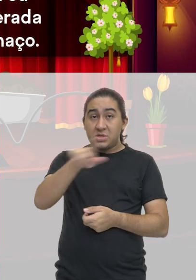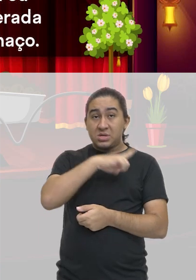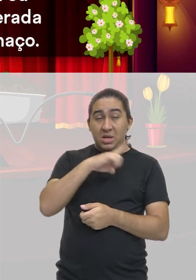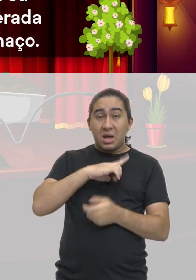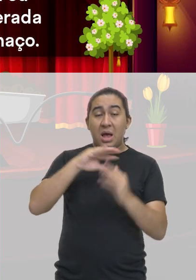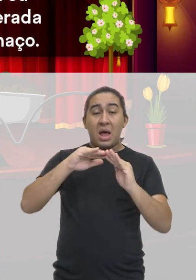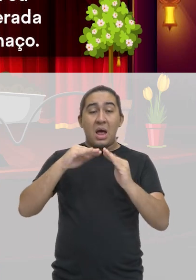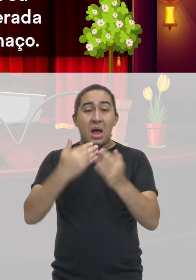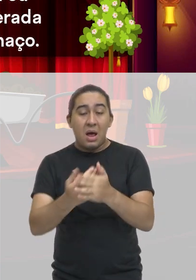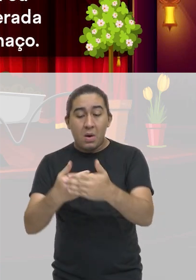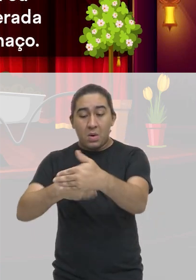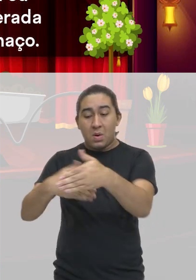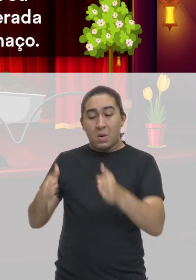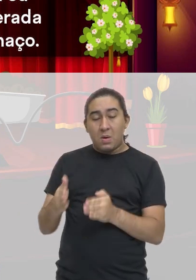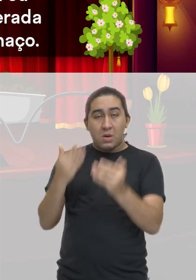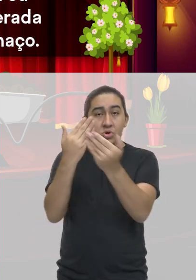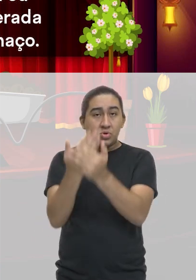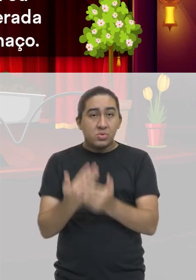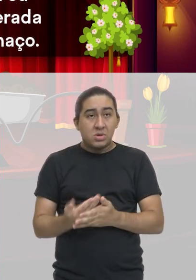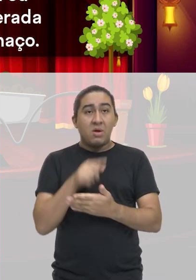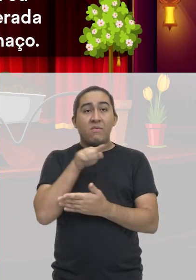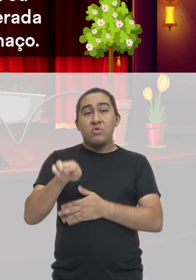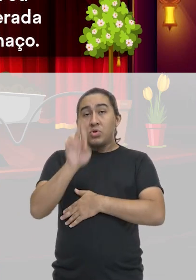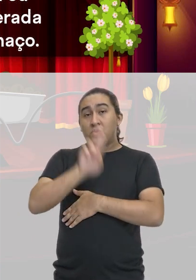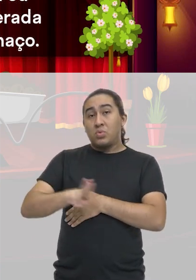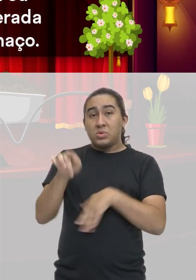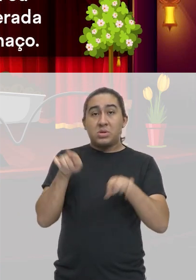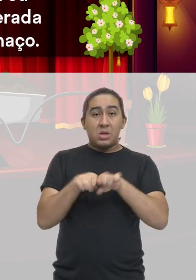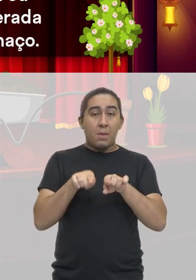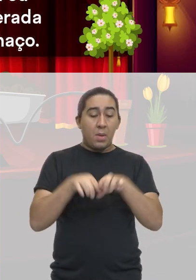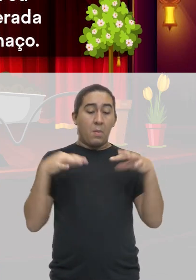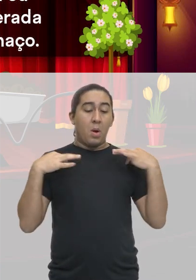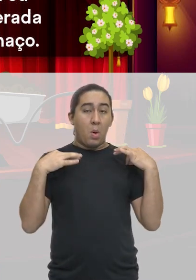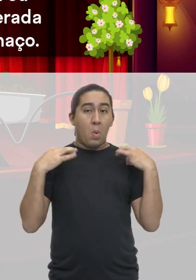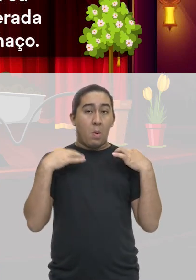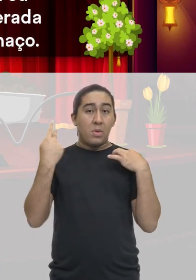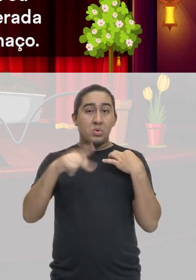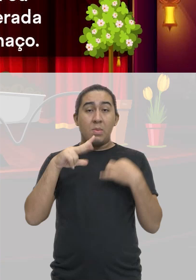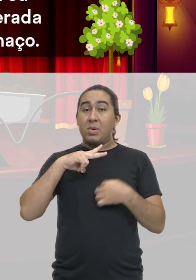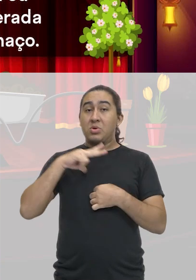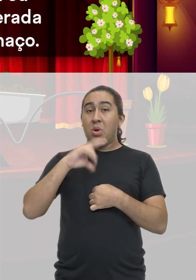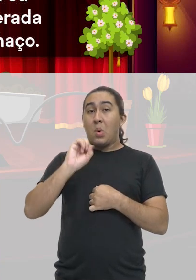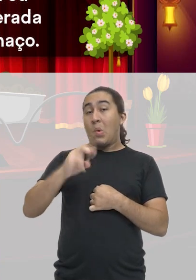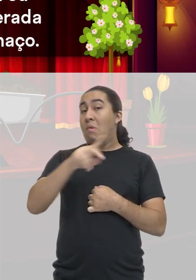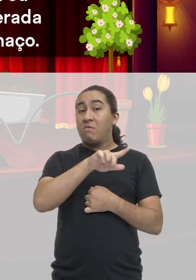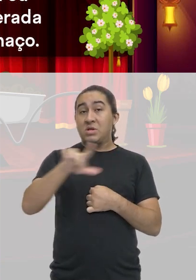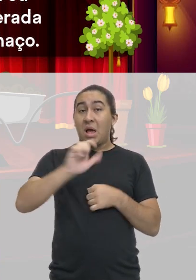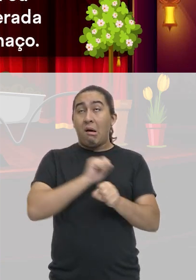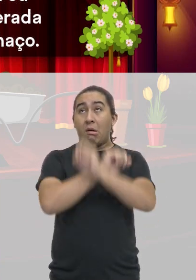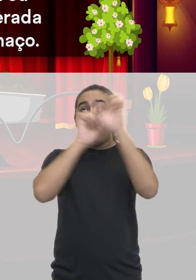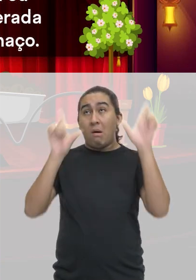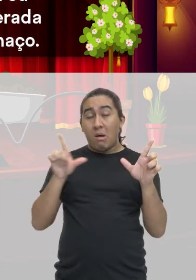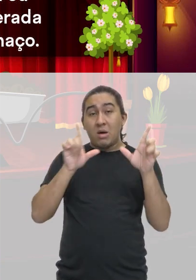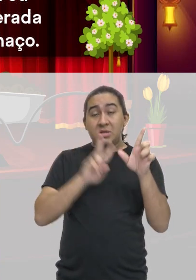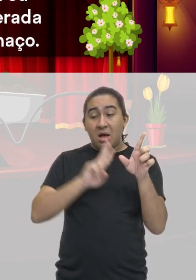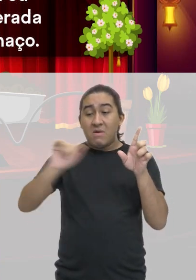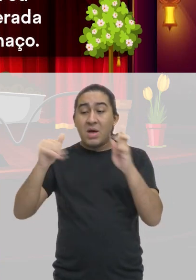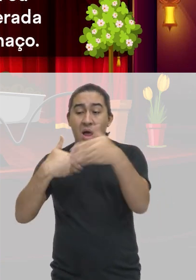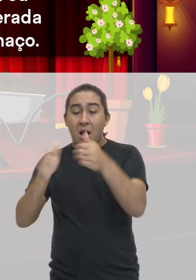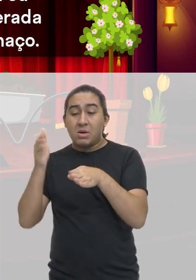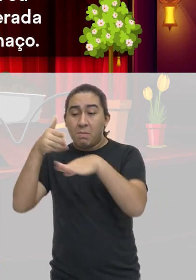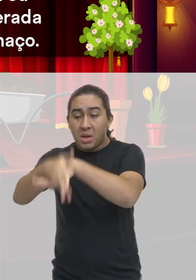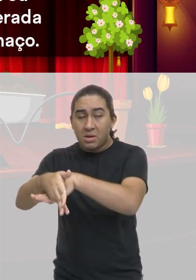para estudar, para a escola, vocês usam também uma caracterização. Ou vocês acordam e do jeito que acordam vão para a sala de